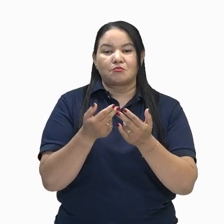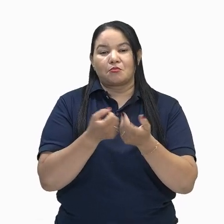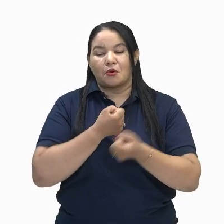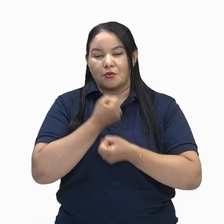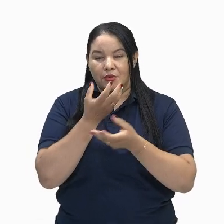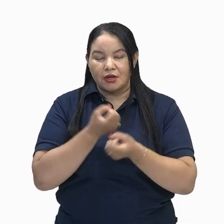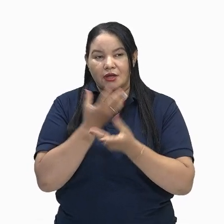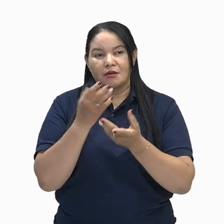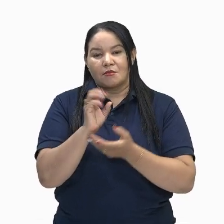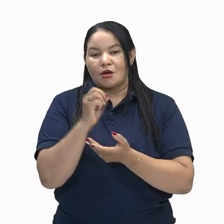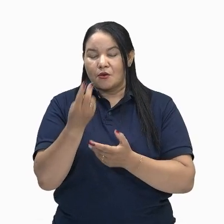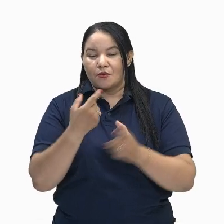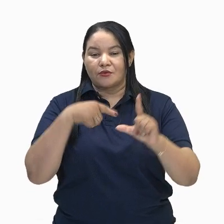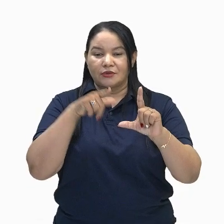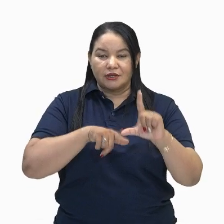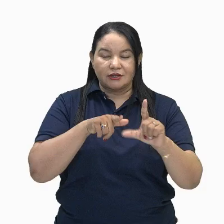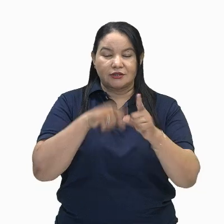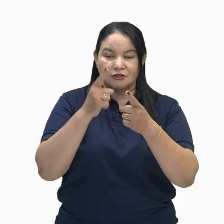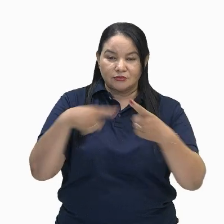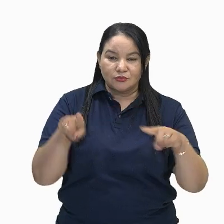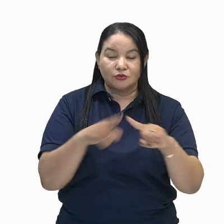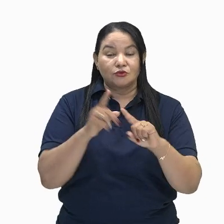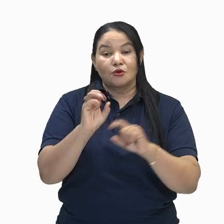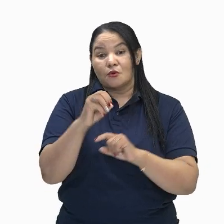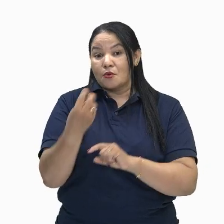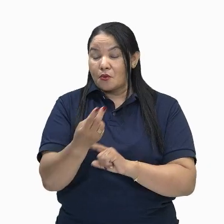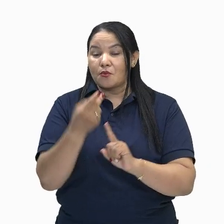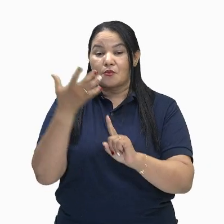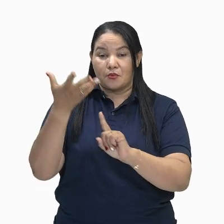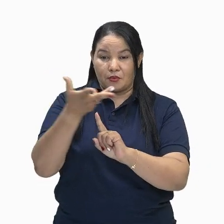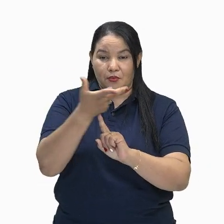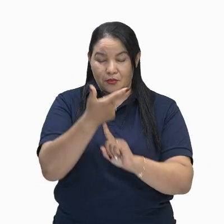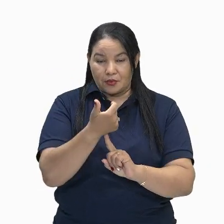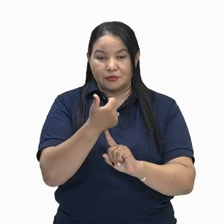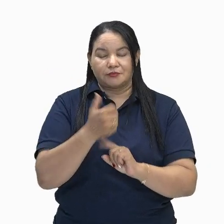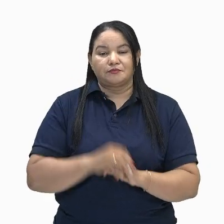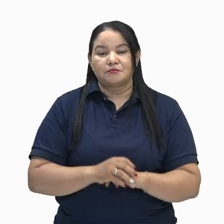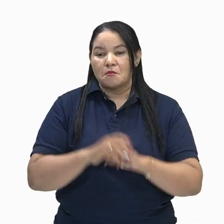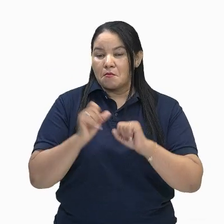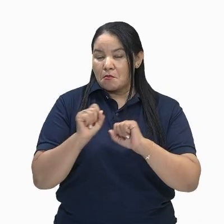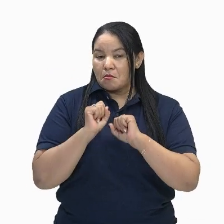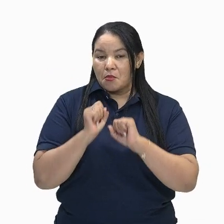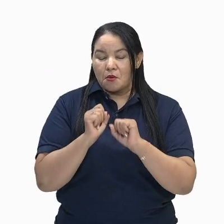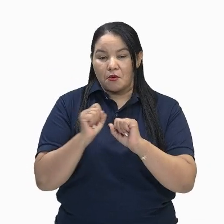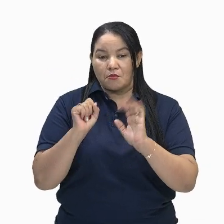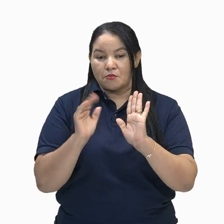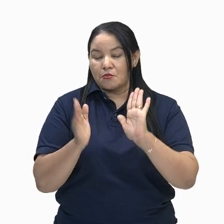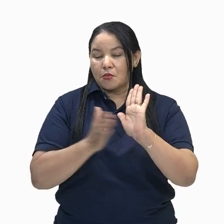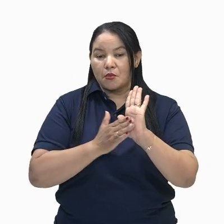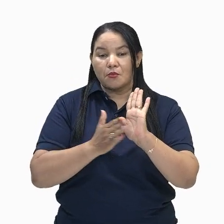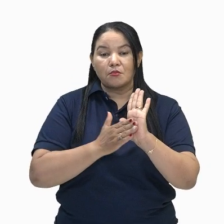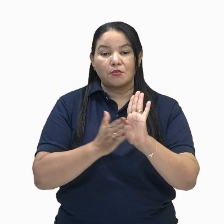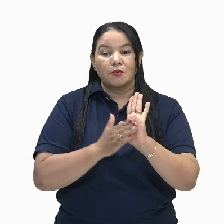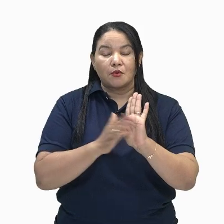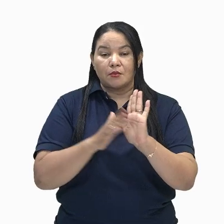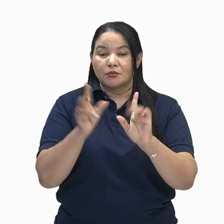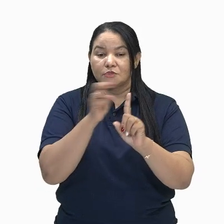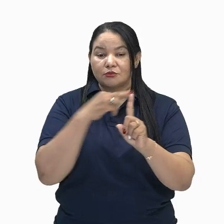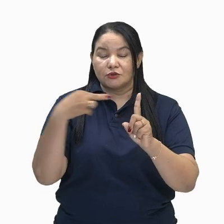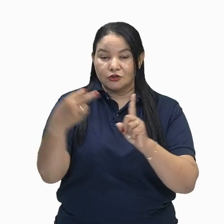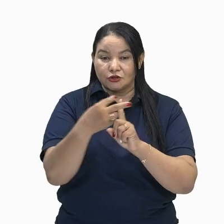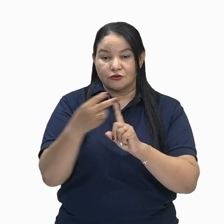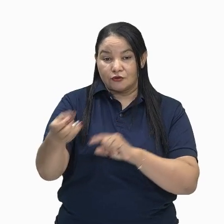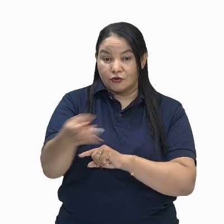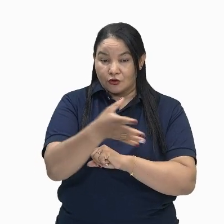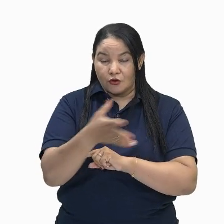uma letra de música, a respeito de uma obra de arte. Você pode propor uma nova perspectiva, uma perspectiva mais atual,